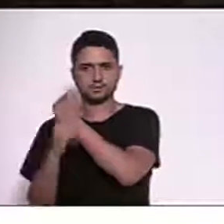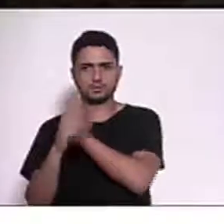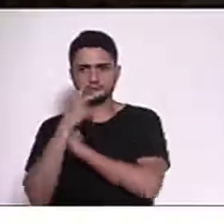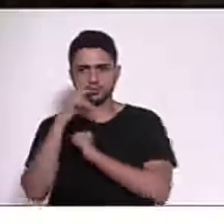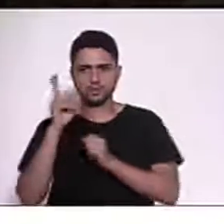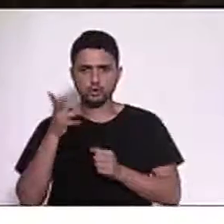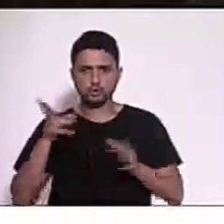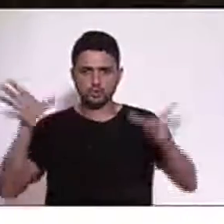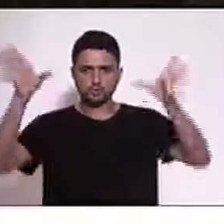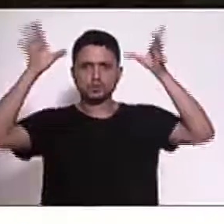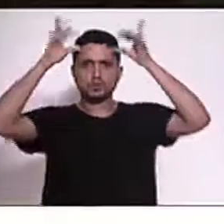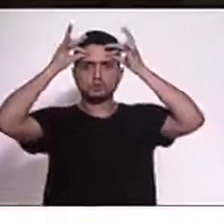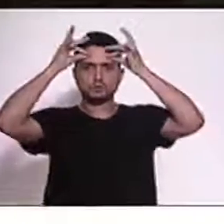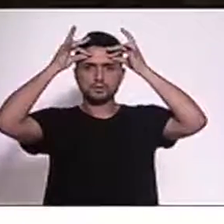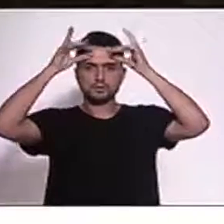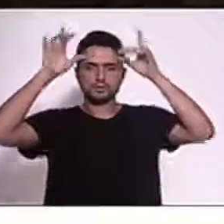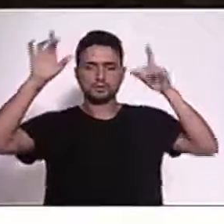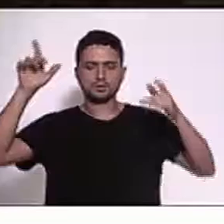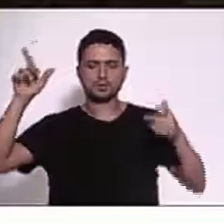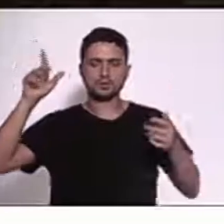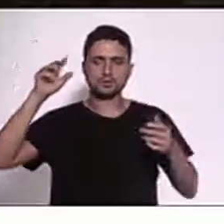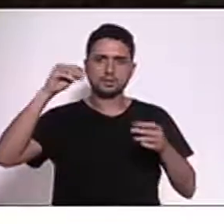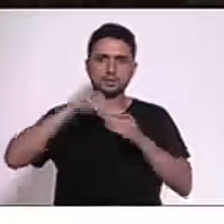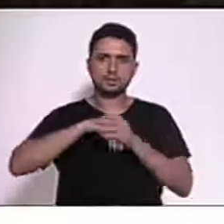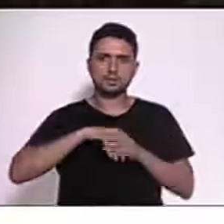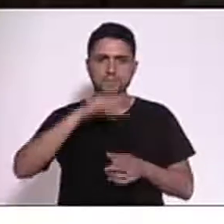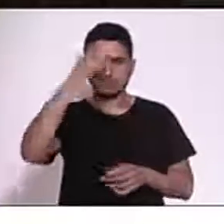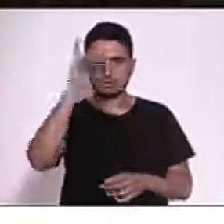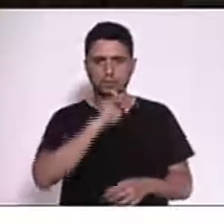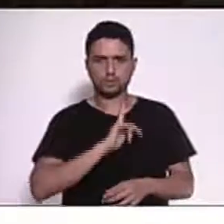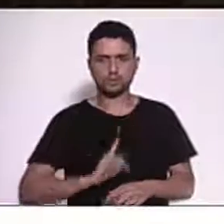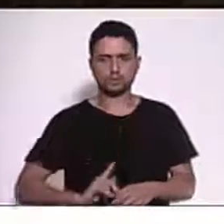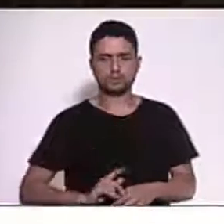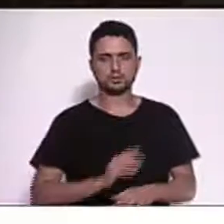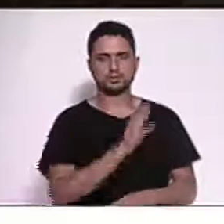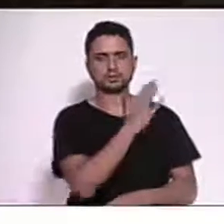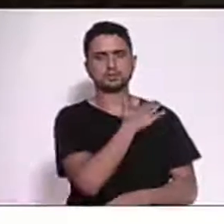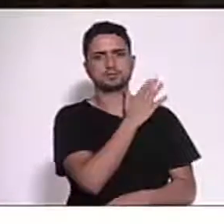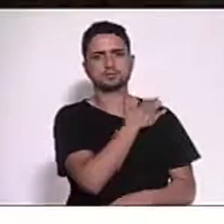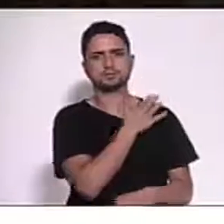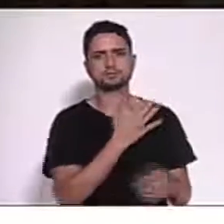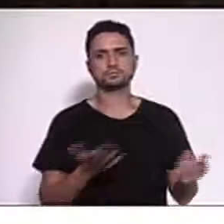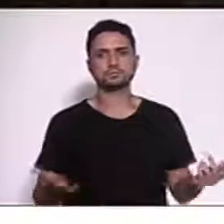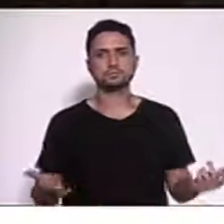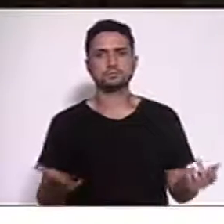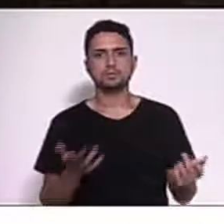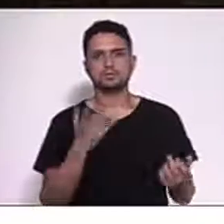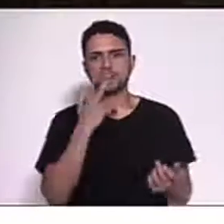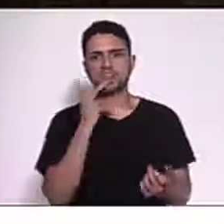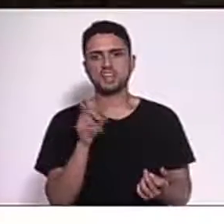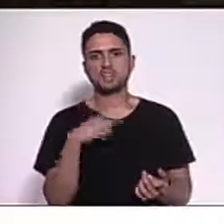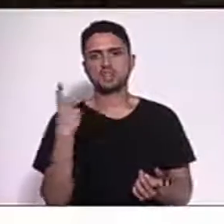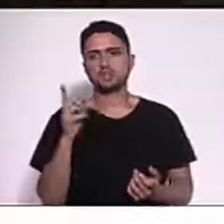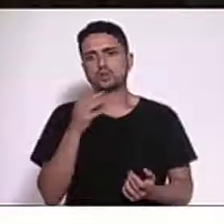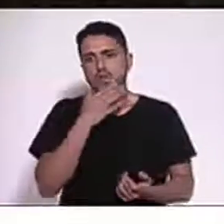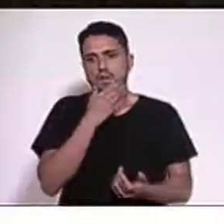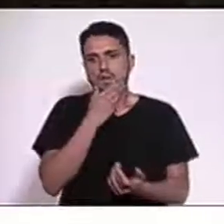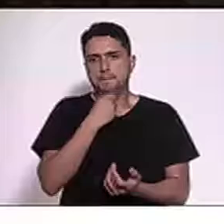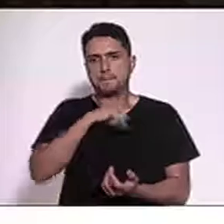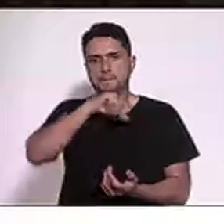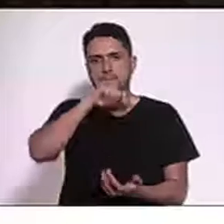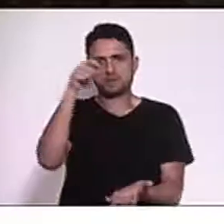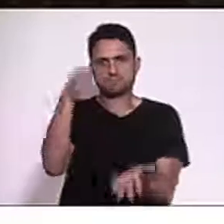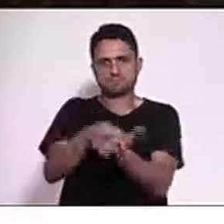do nosso país, infelizmente. Querer negar que nós não somos uma sociedade patriarcal, querer negar que